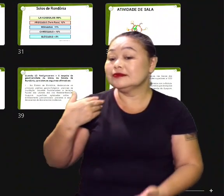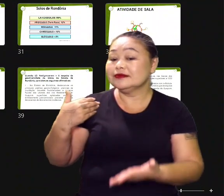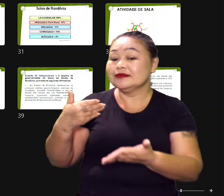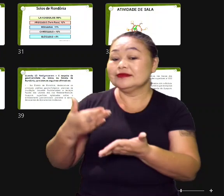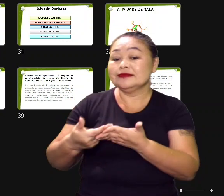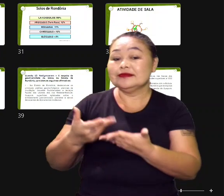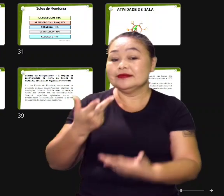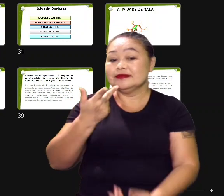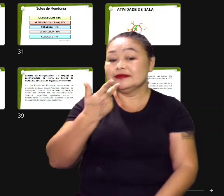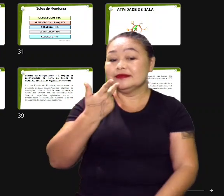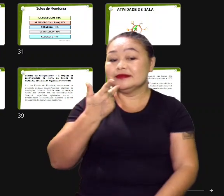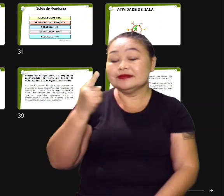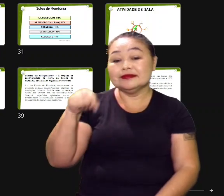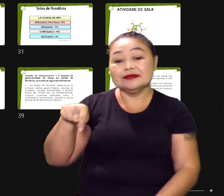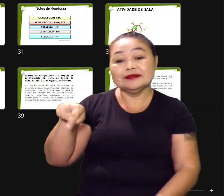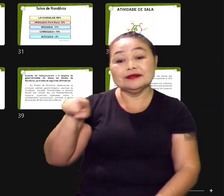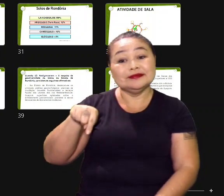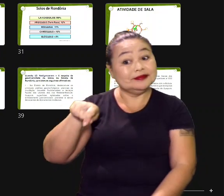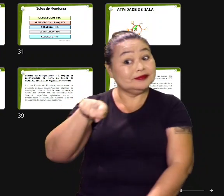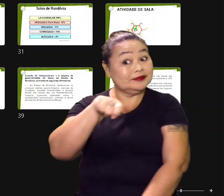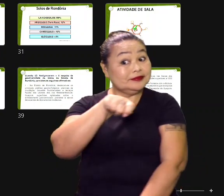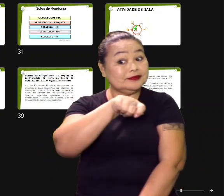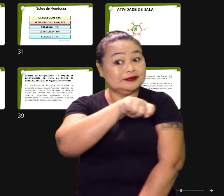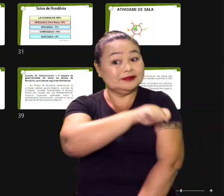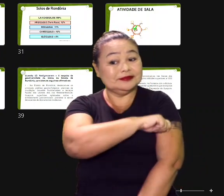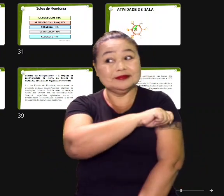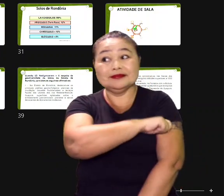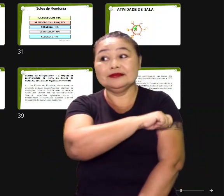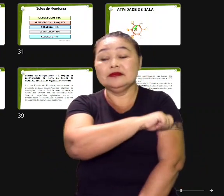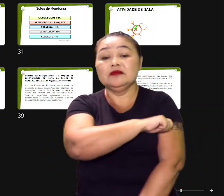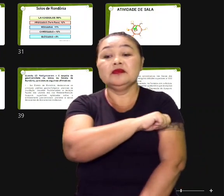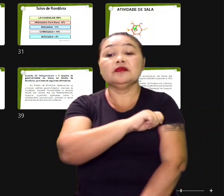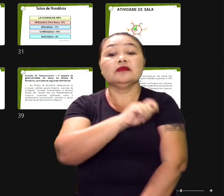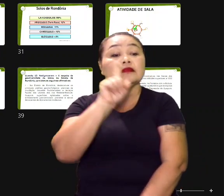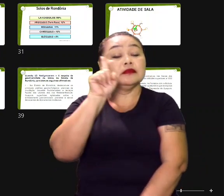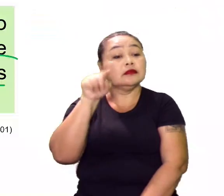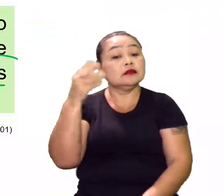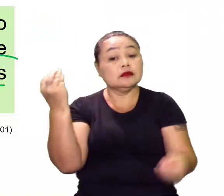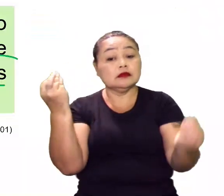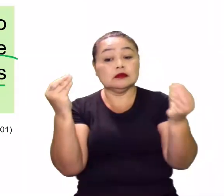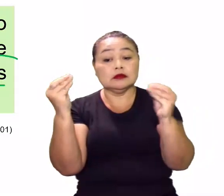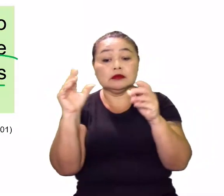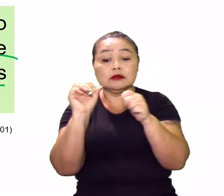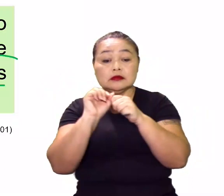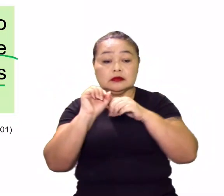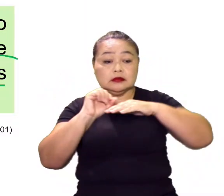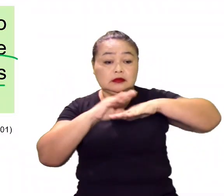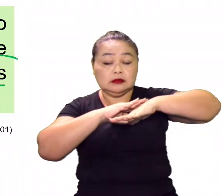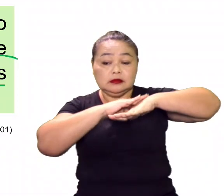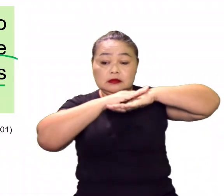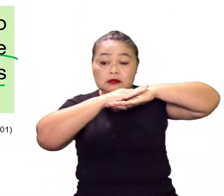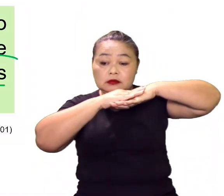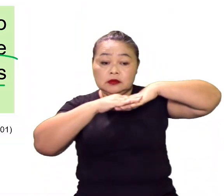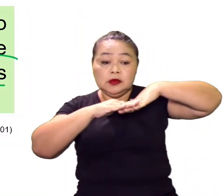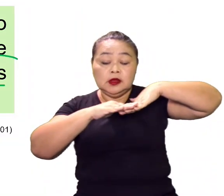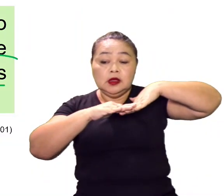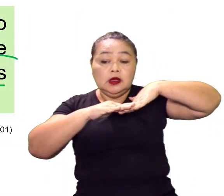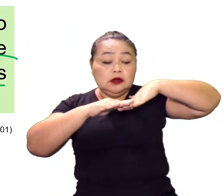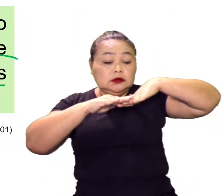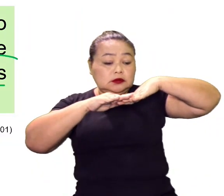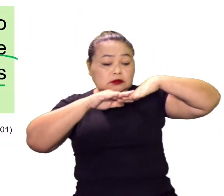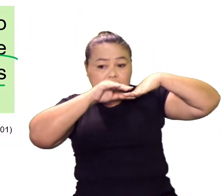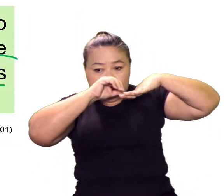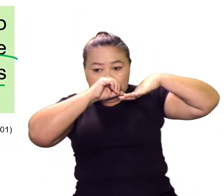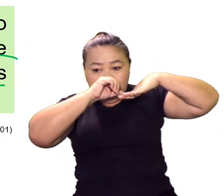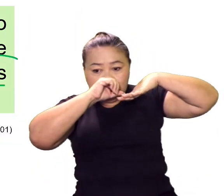né? Acabamos de dizer isso aí para o nosso aluno, que é a questão da formação da planície, e ela é